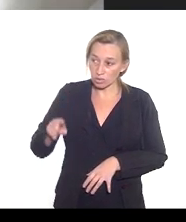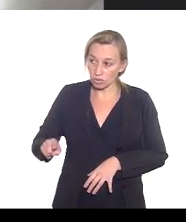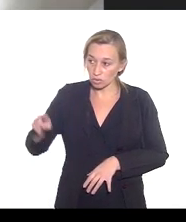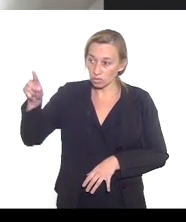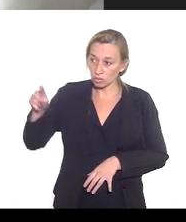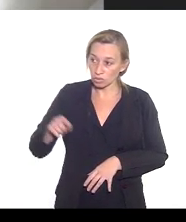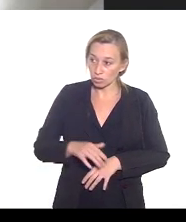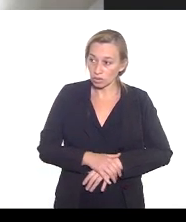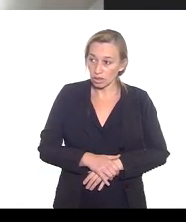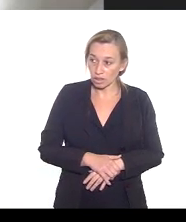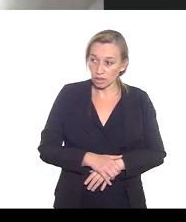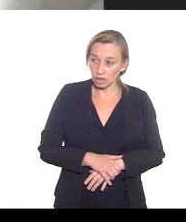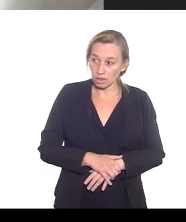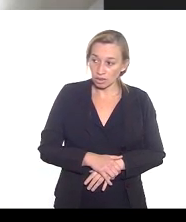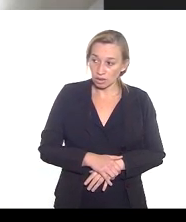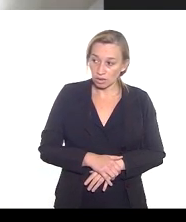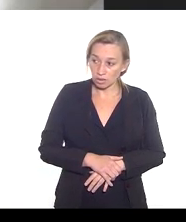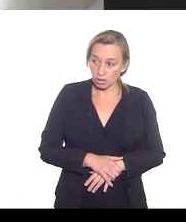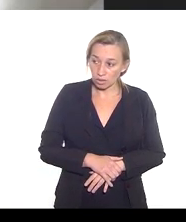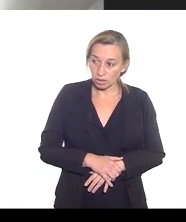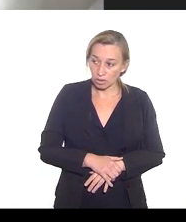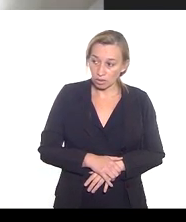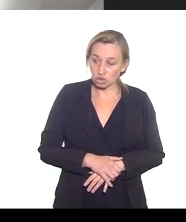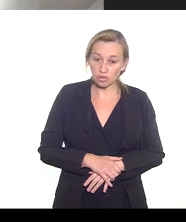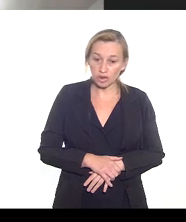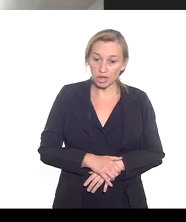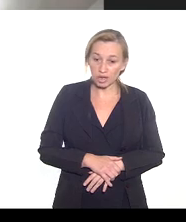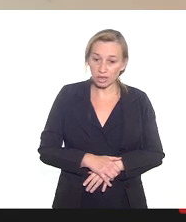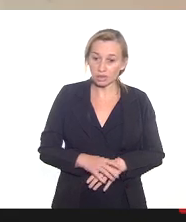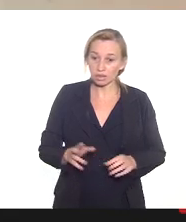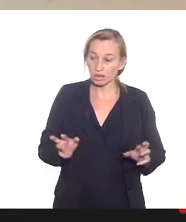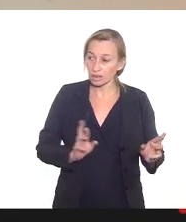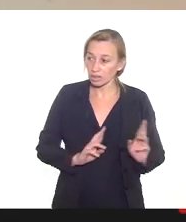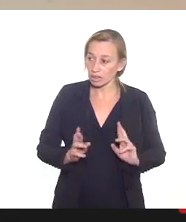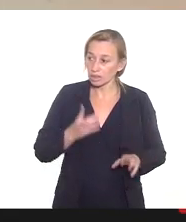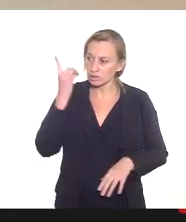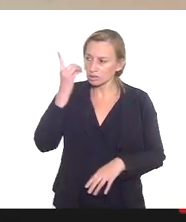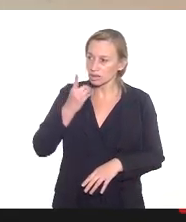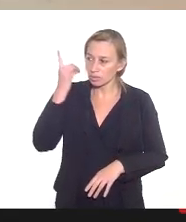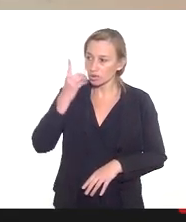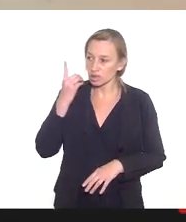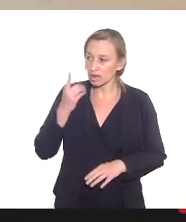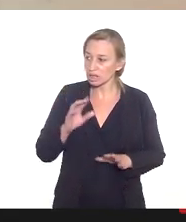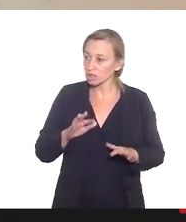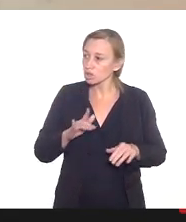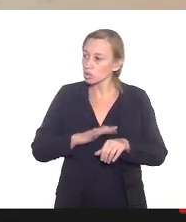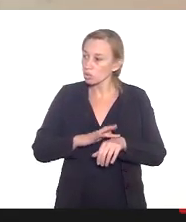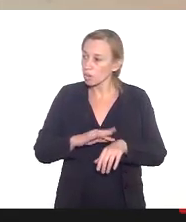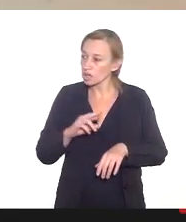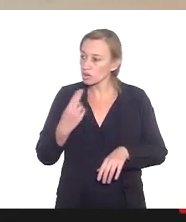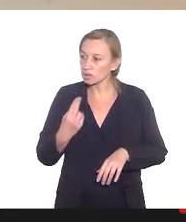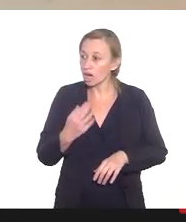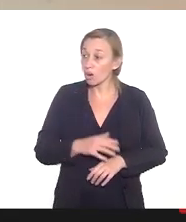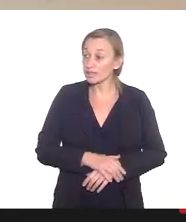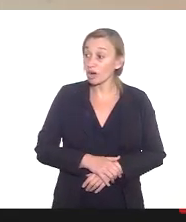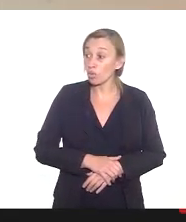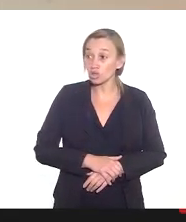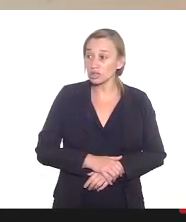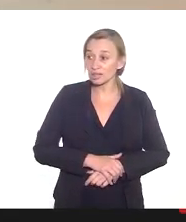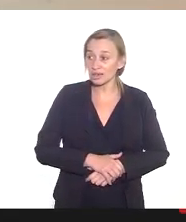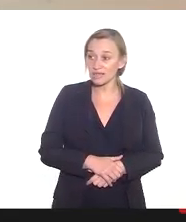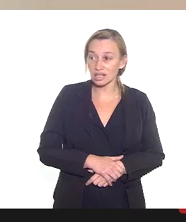nada relação a deputada a pão e sem comorbidades a deliberação a resolução na